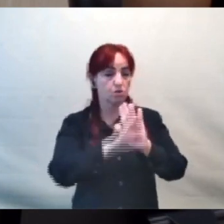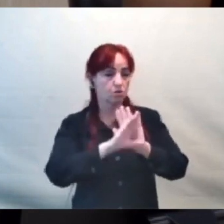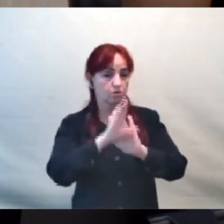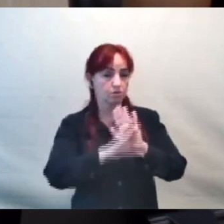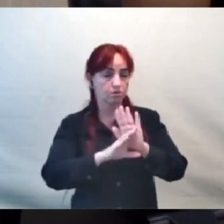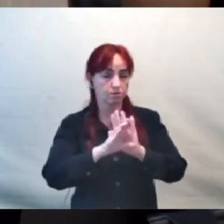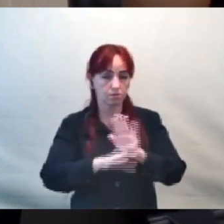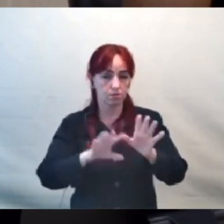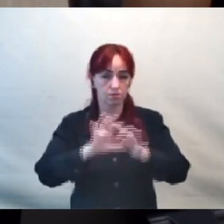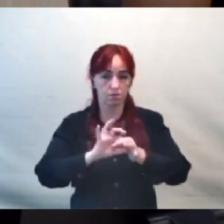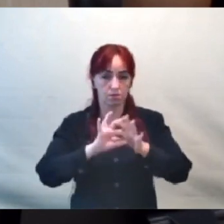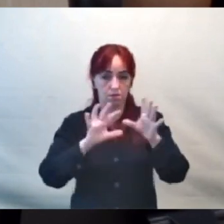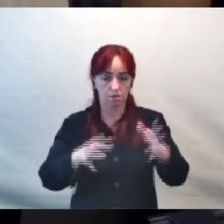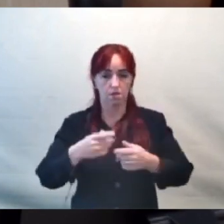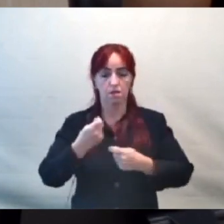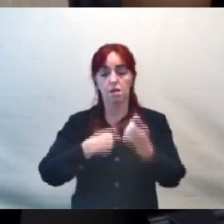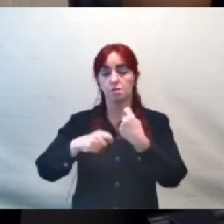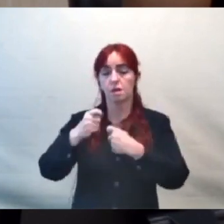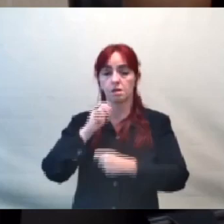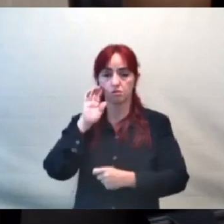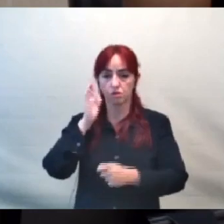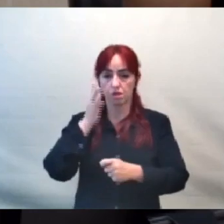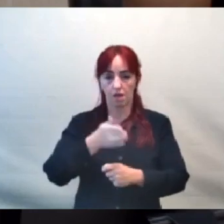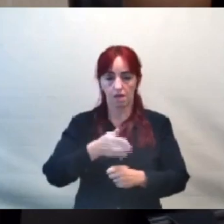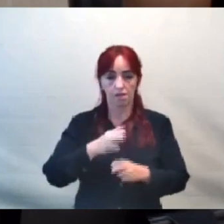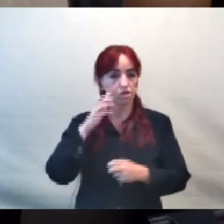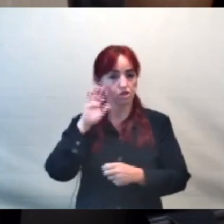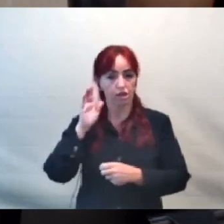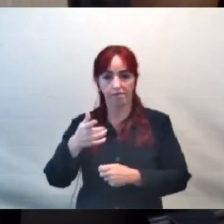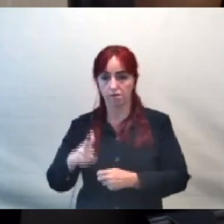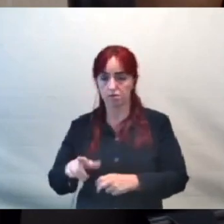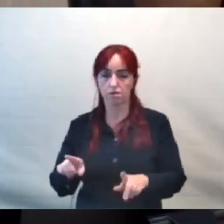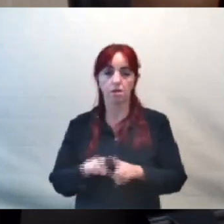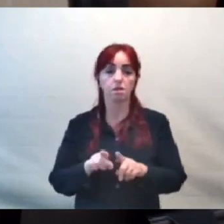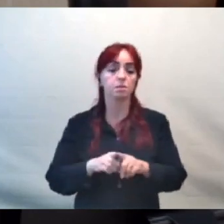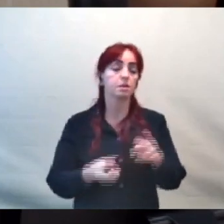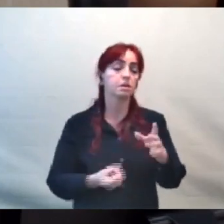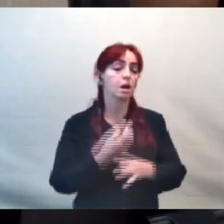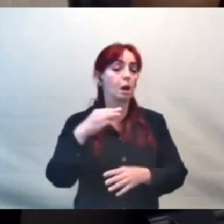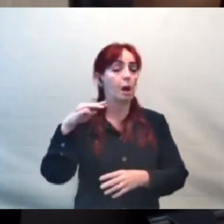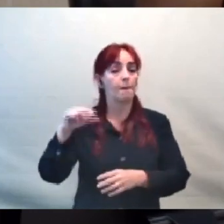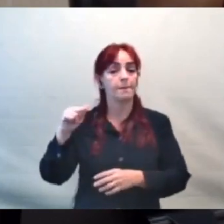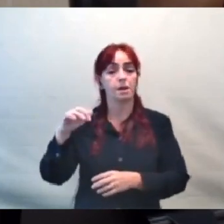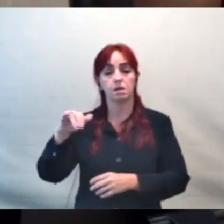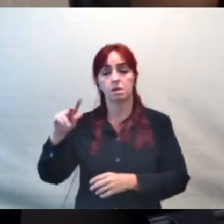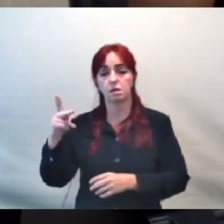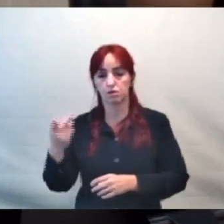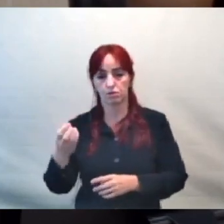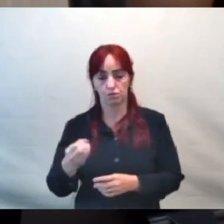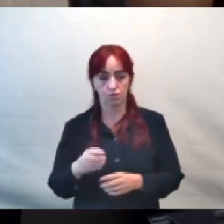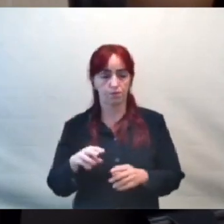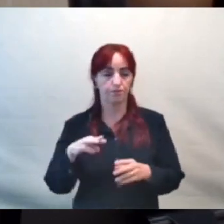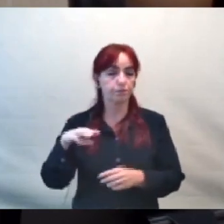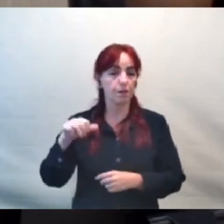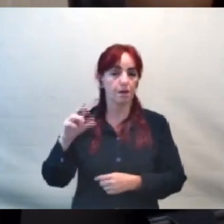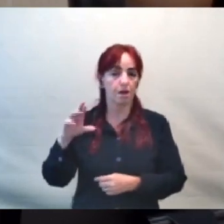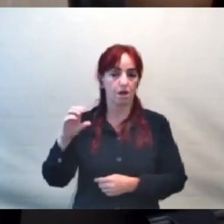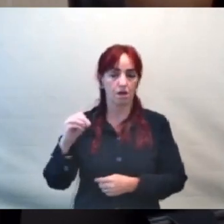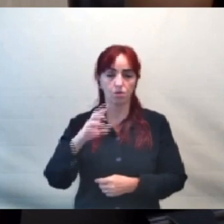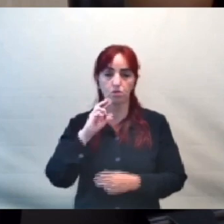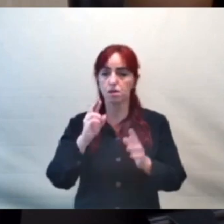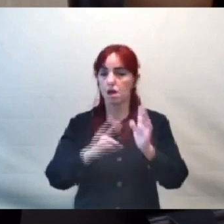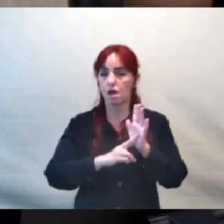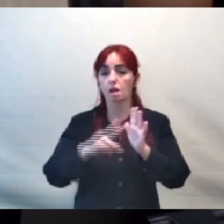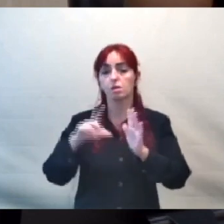e indireta, de autoria do vereador Maninho Félix e o Marco Crispim. A relatora foi a vereadora Loide